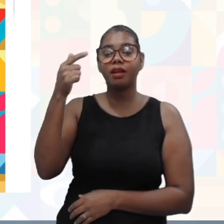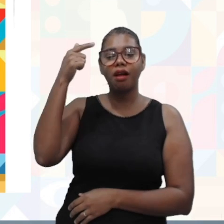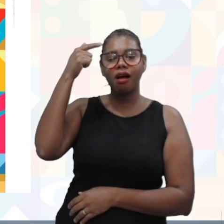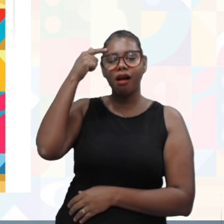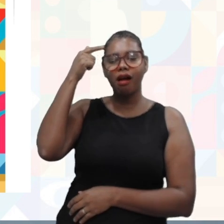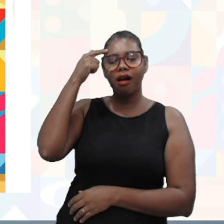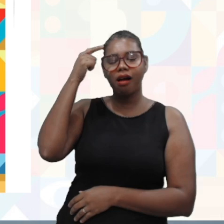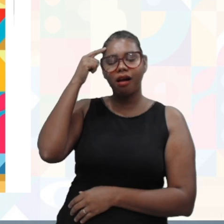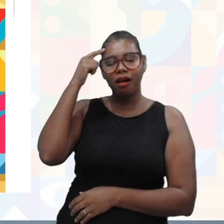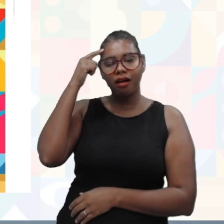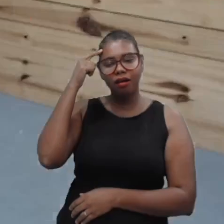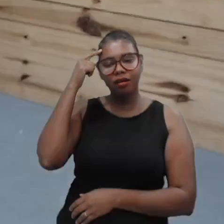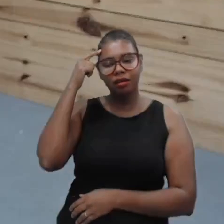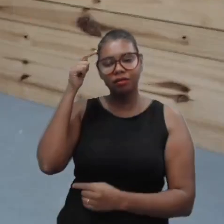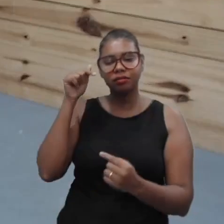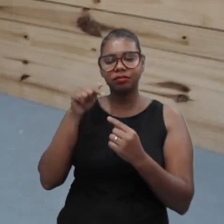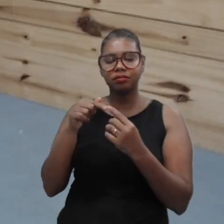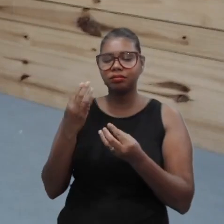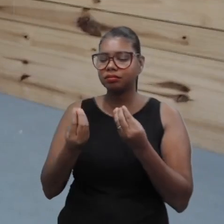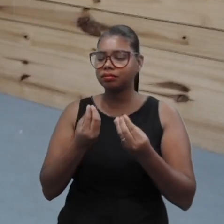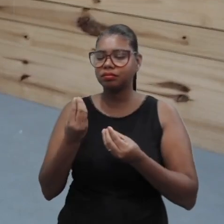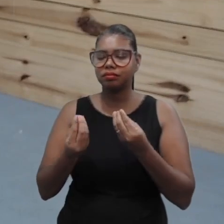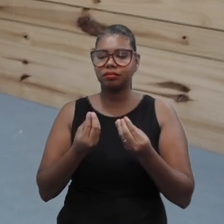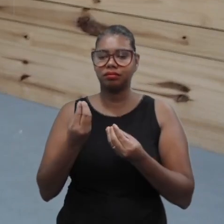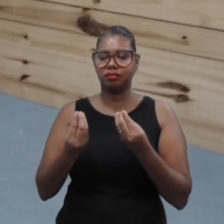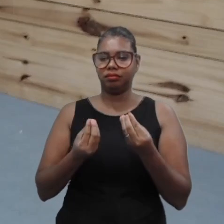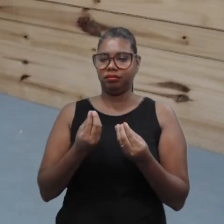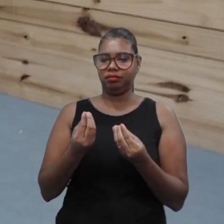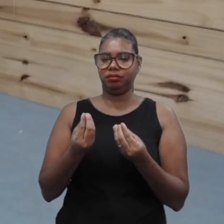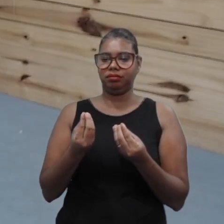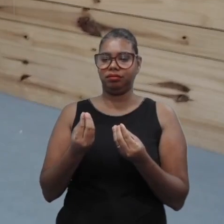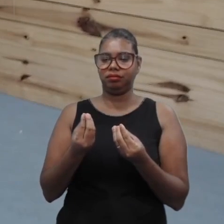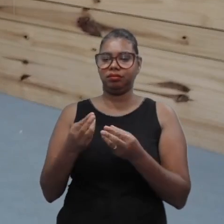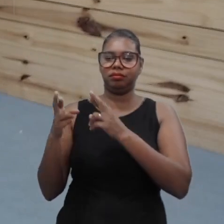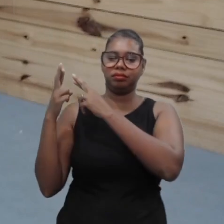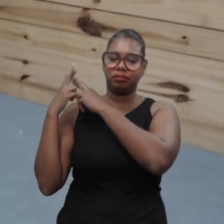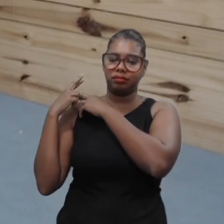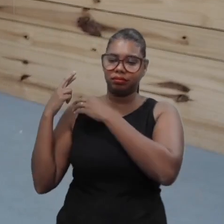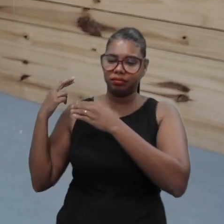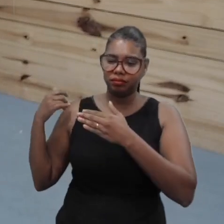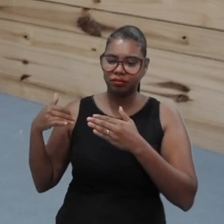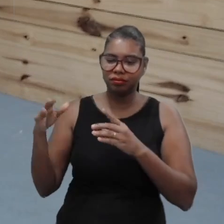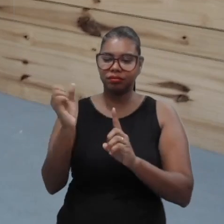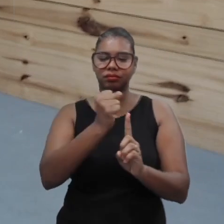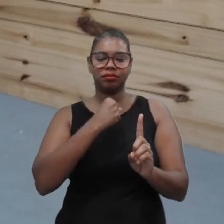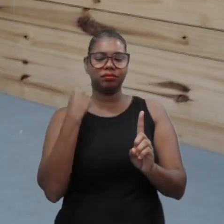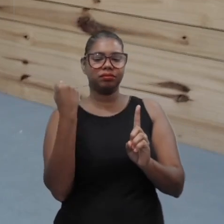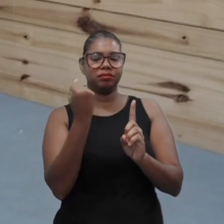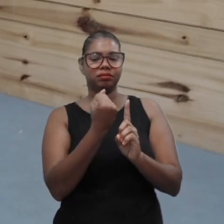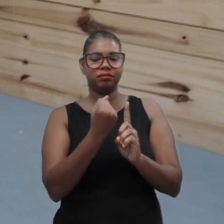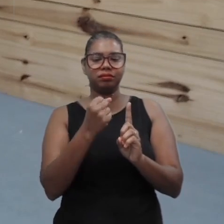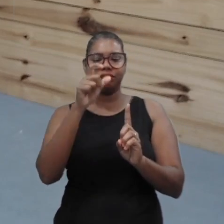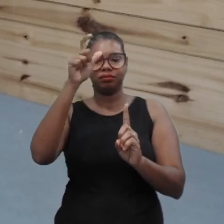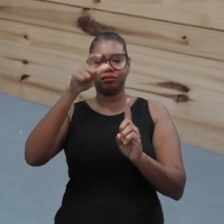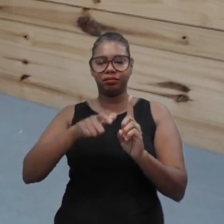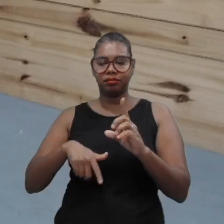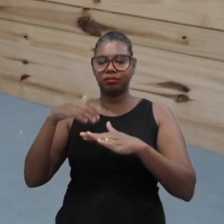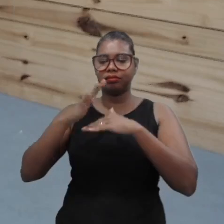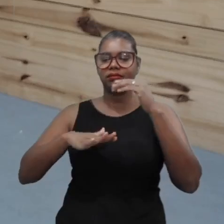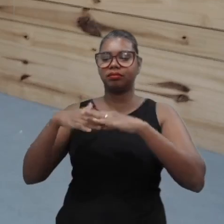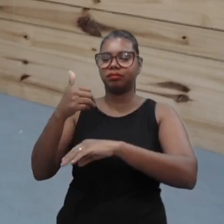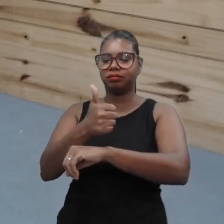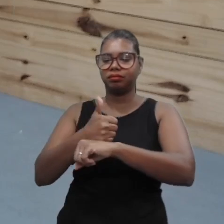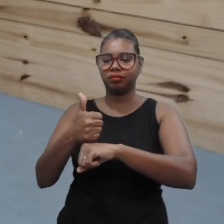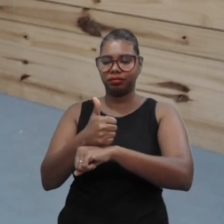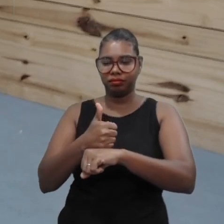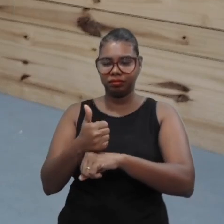esses conceitos como algo que a gente vai carregar enquanto sociedade, enquanto futuros profissionais que